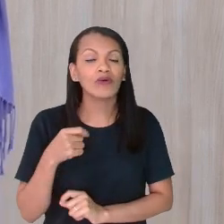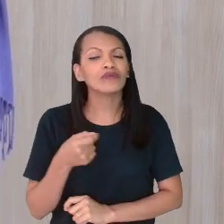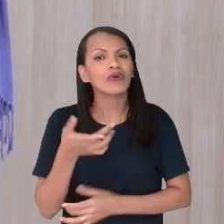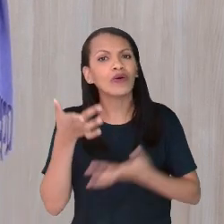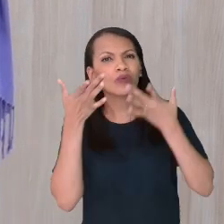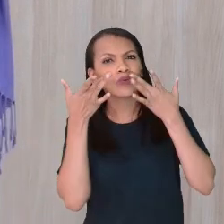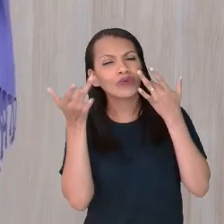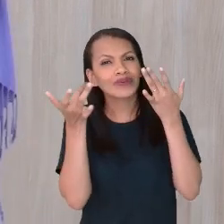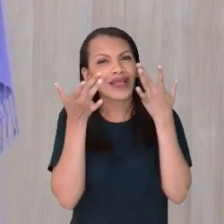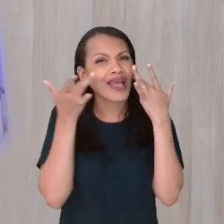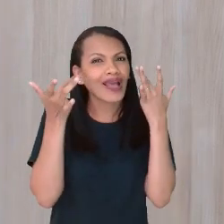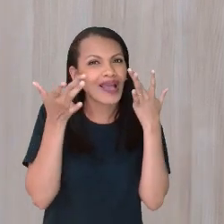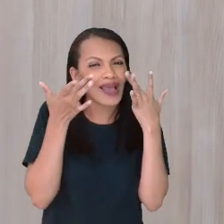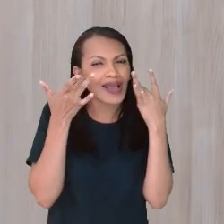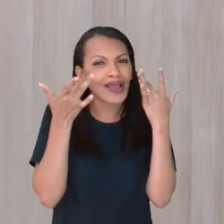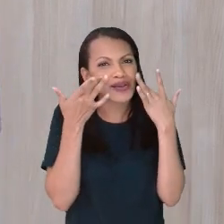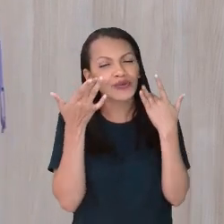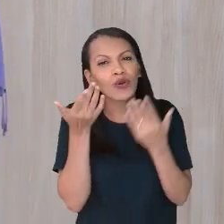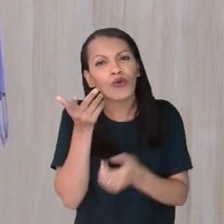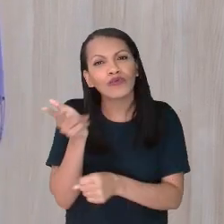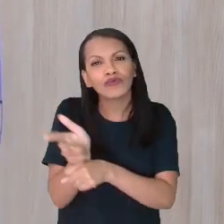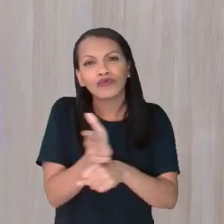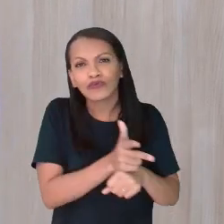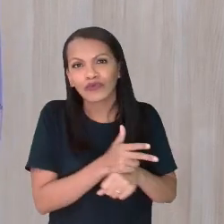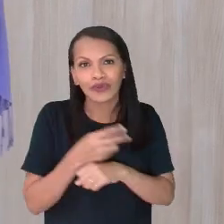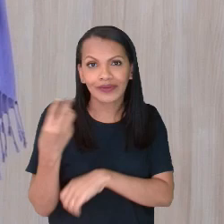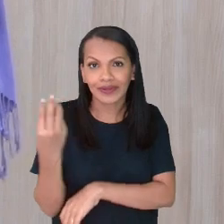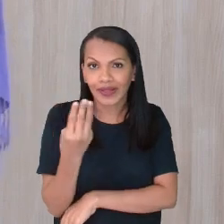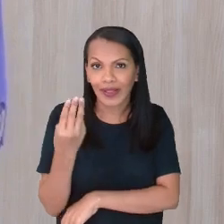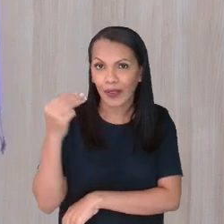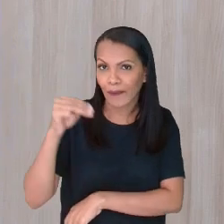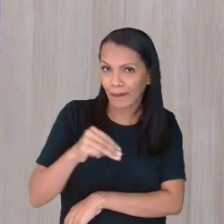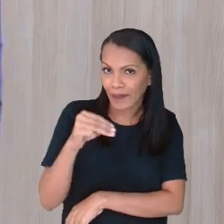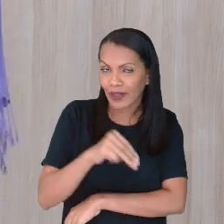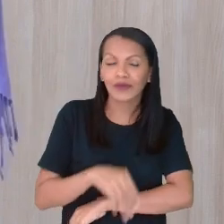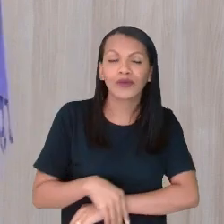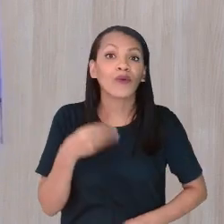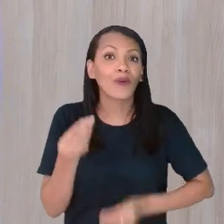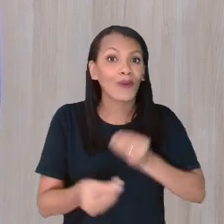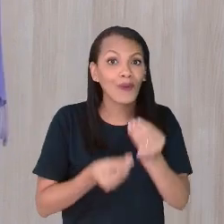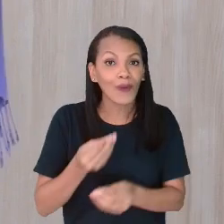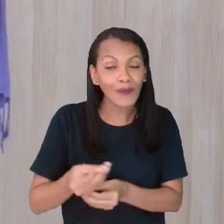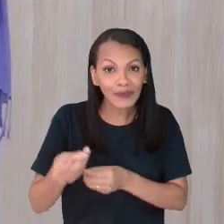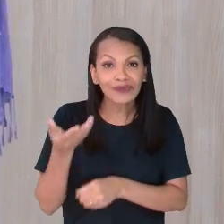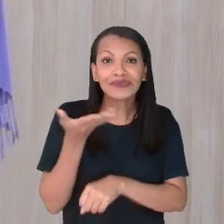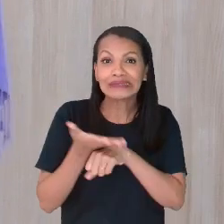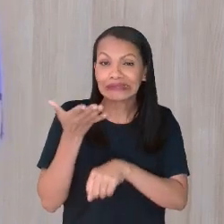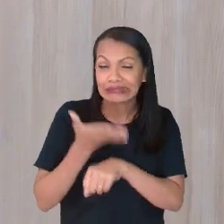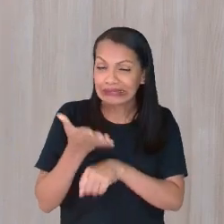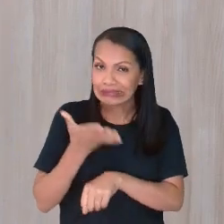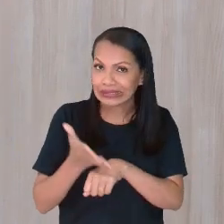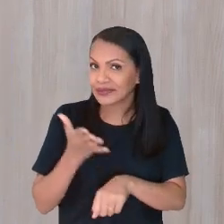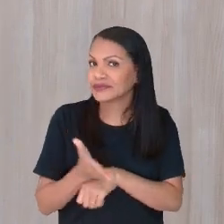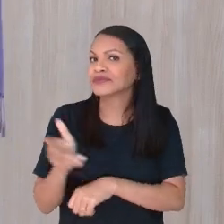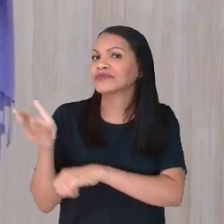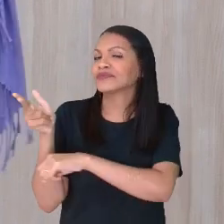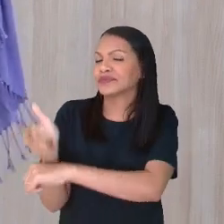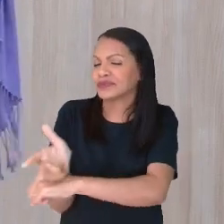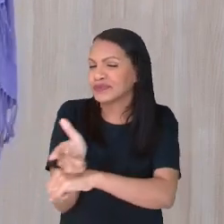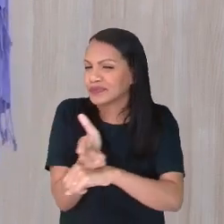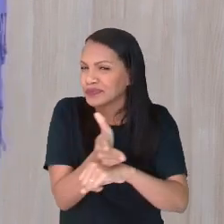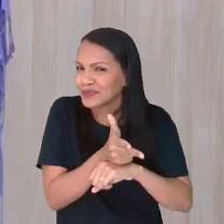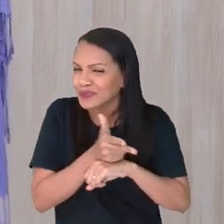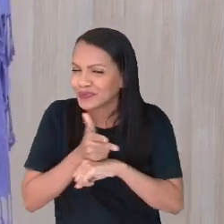teatral, tá? Um videozinho de 3 minutos de uma produção teatral gravada, né? Que a